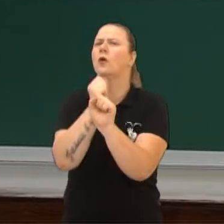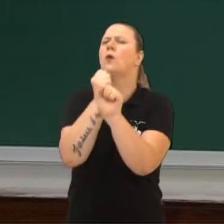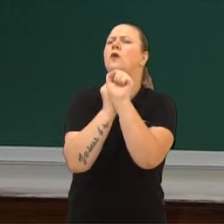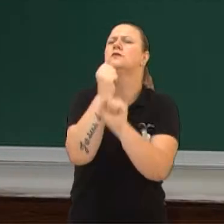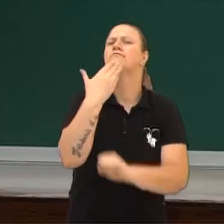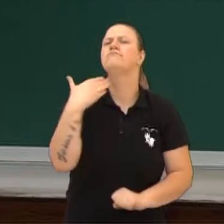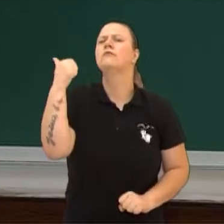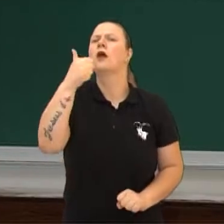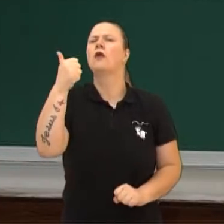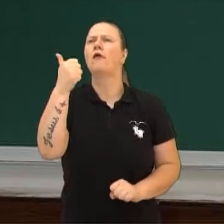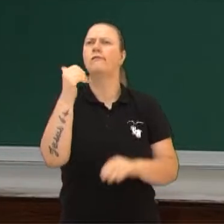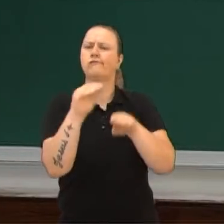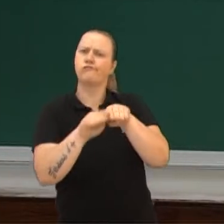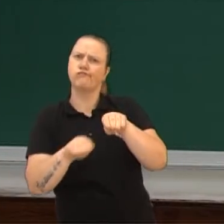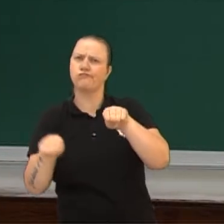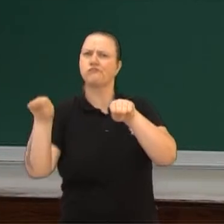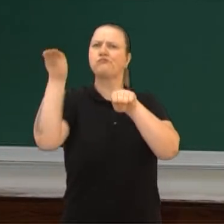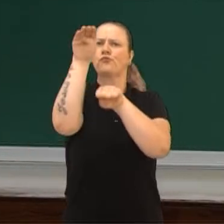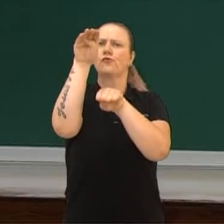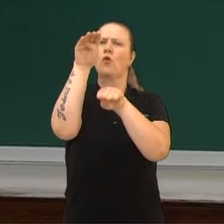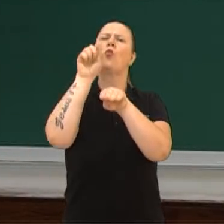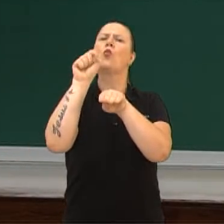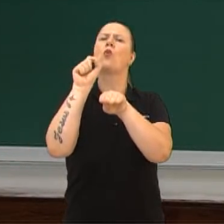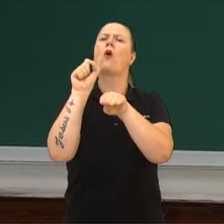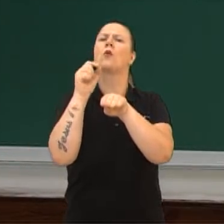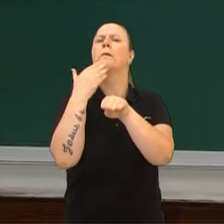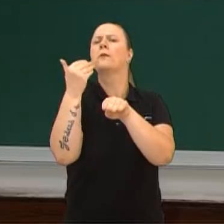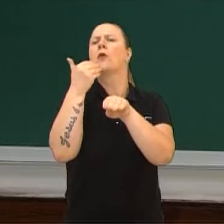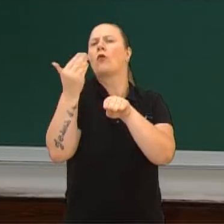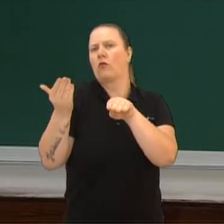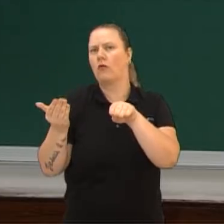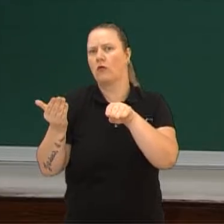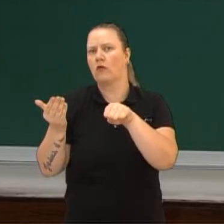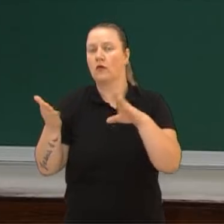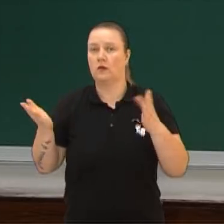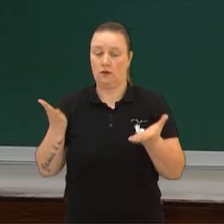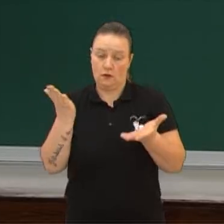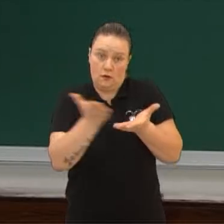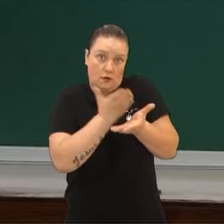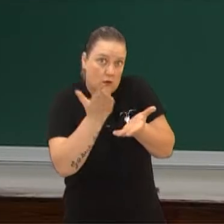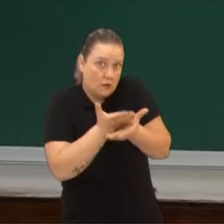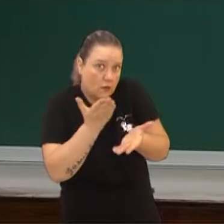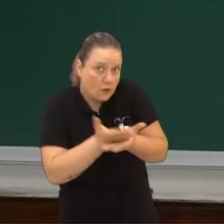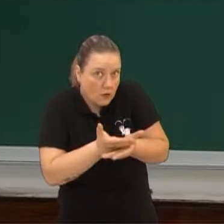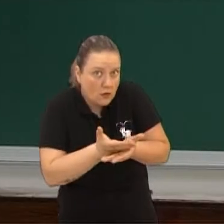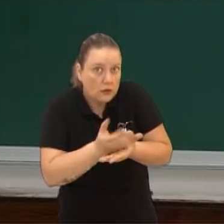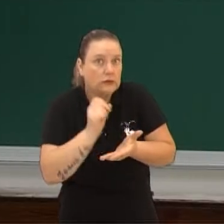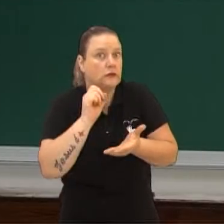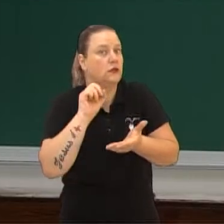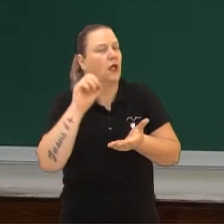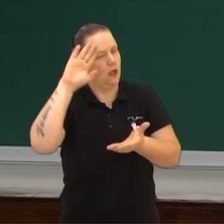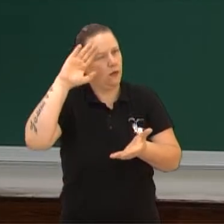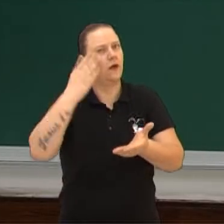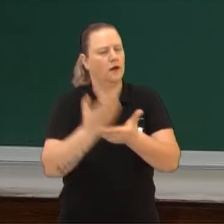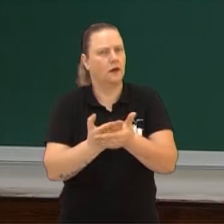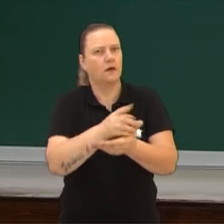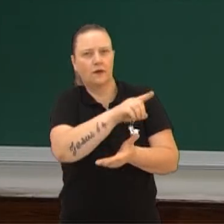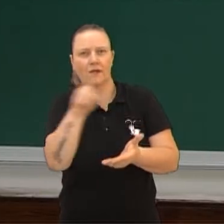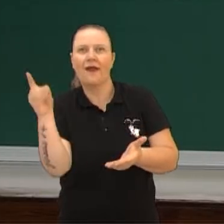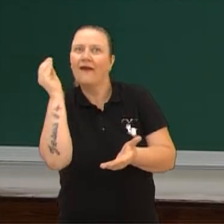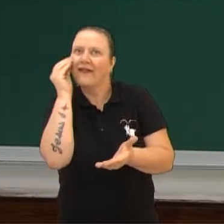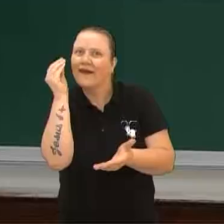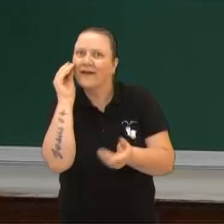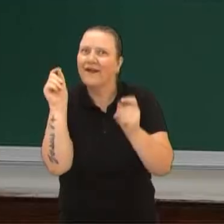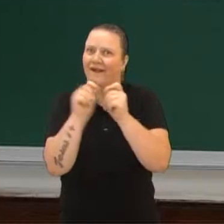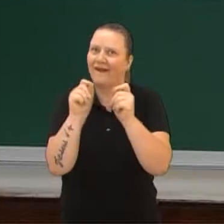será que foi? Se a gente somar essas médias, olha só. Então, você pega seu caderninho lá e eu tenho certeza que você tentou fazer